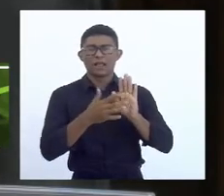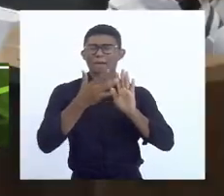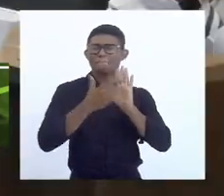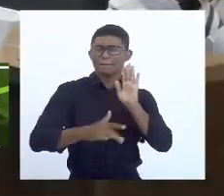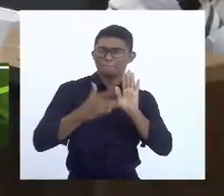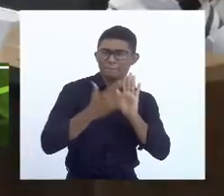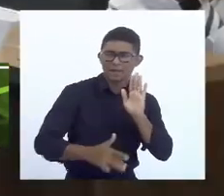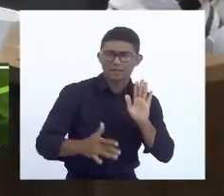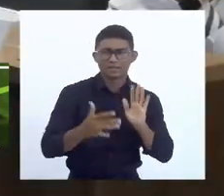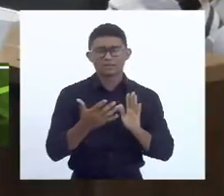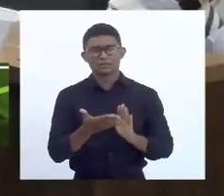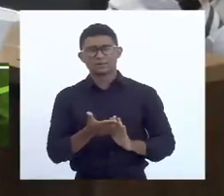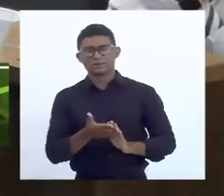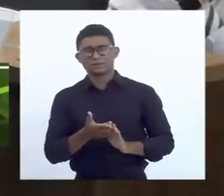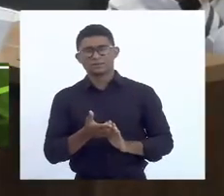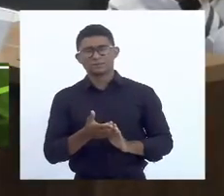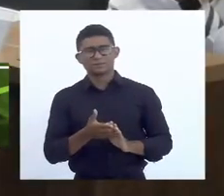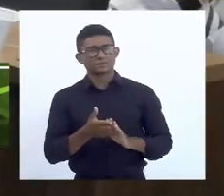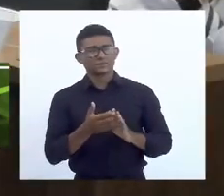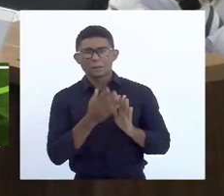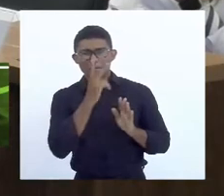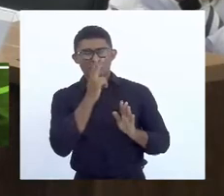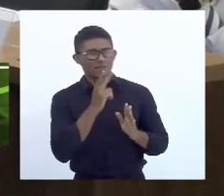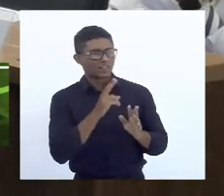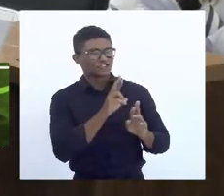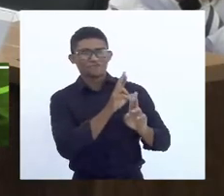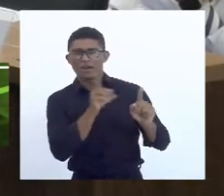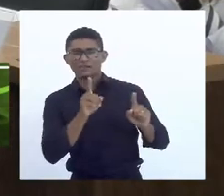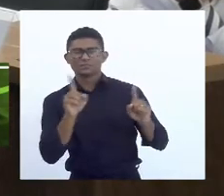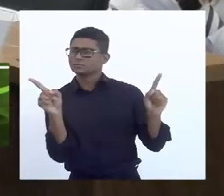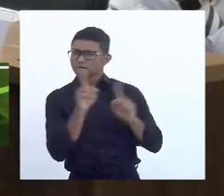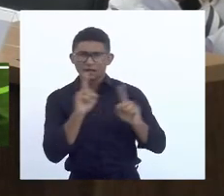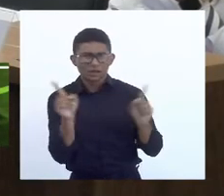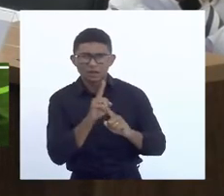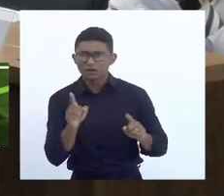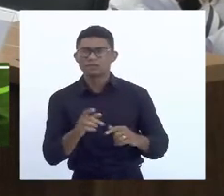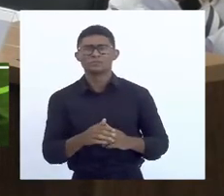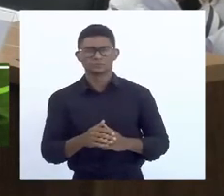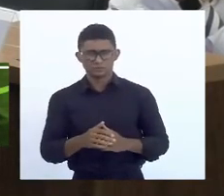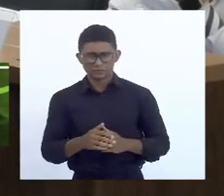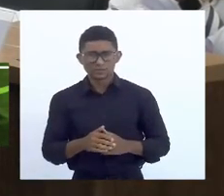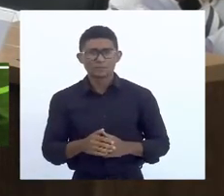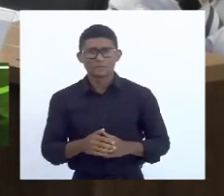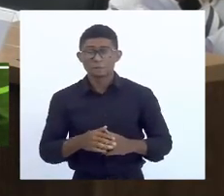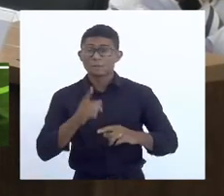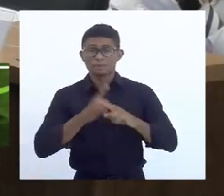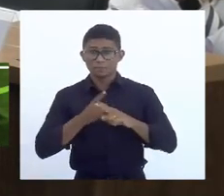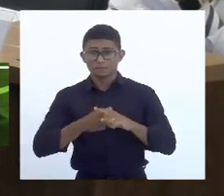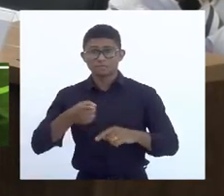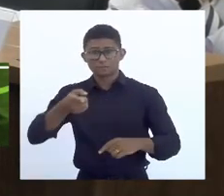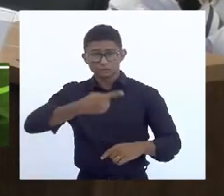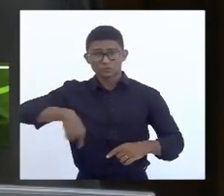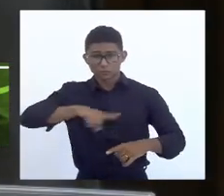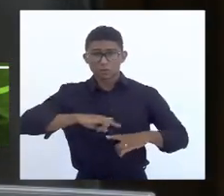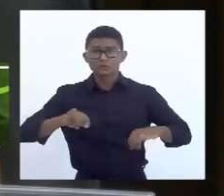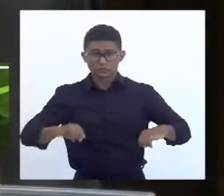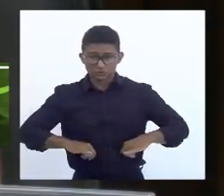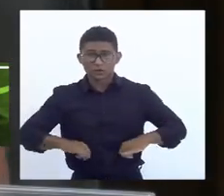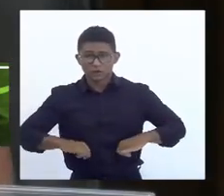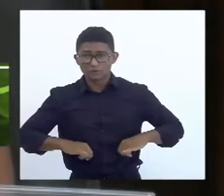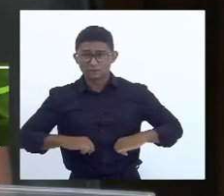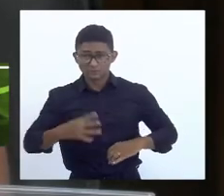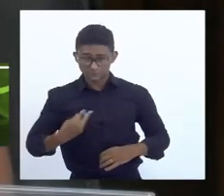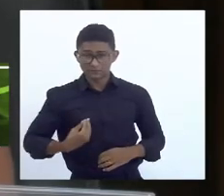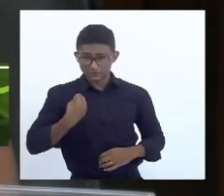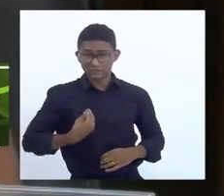anticapacitistas, não há divisão com as pautas... Não há, porque essa opressão que a gente vive, cada uma de nós vive